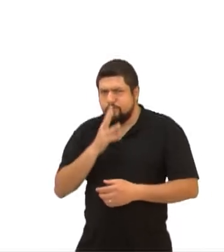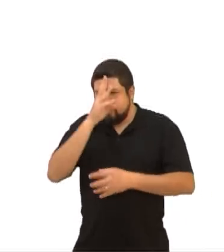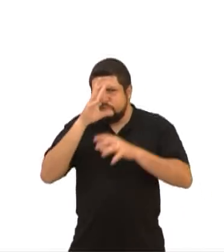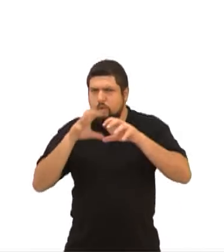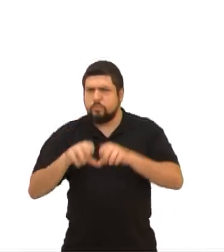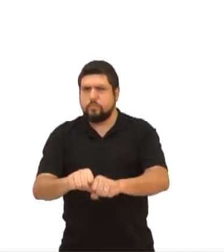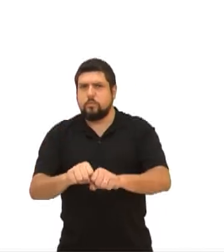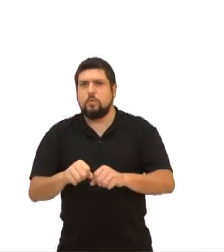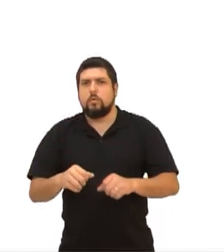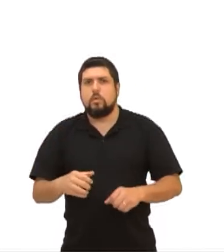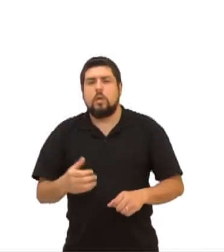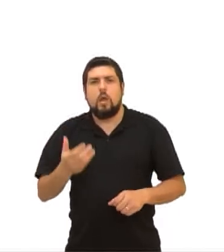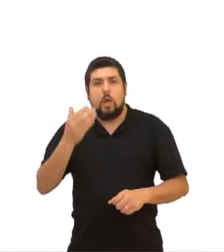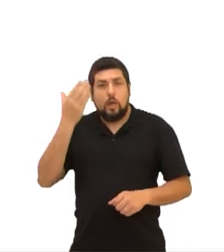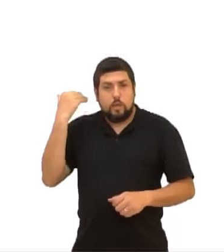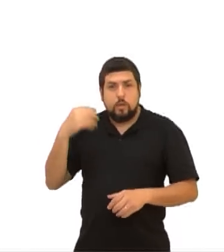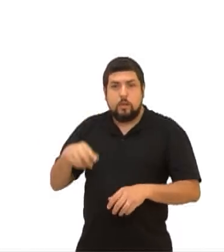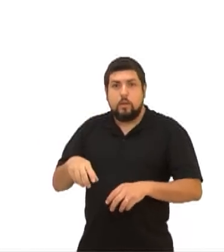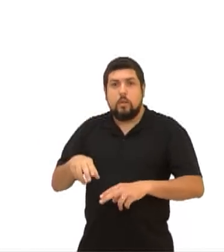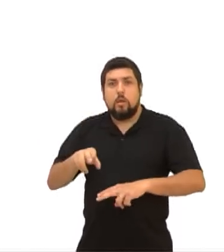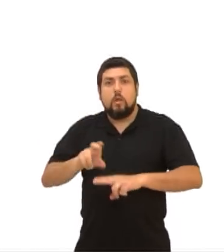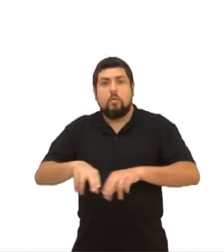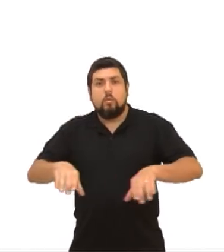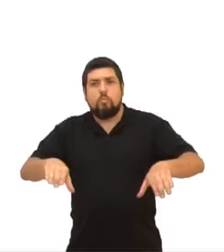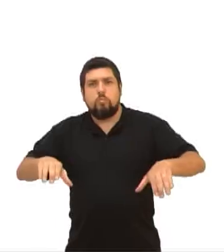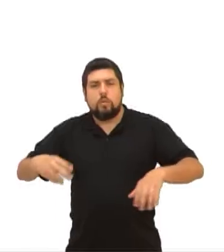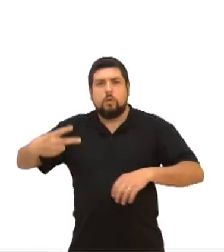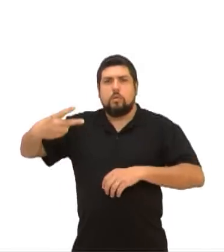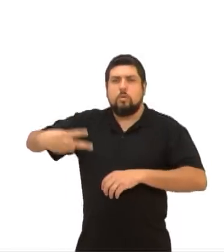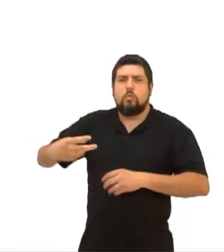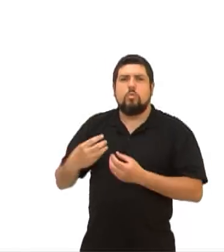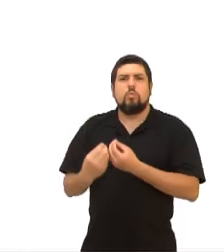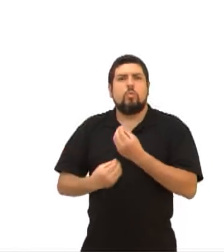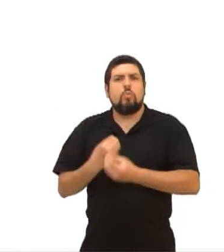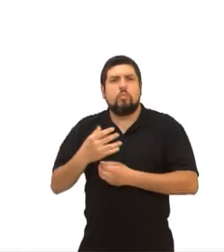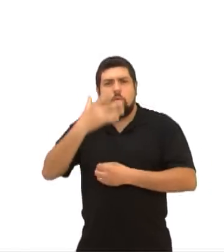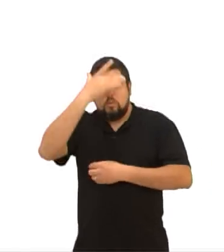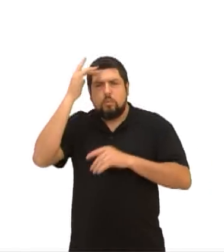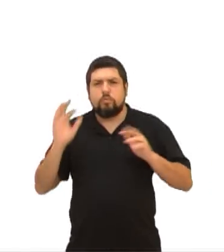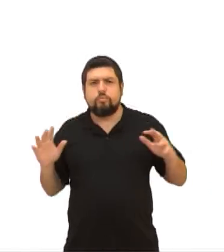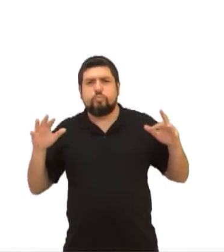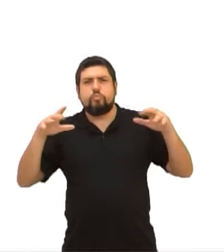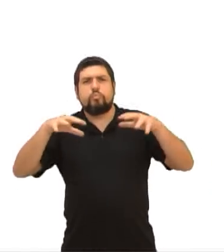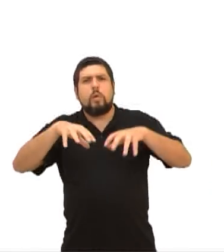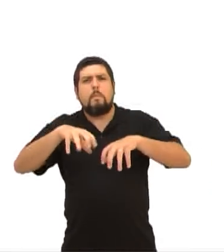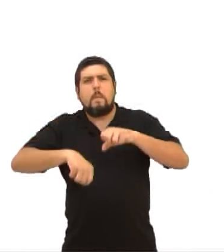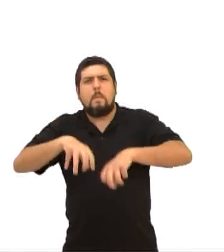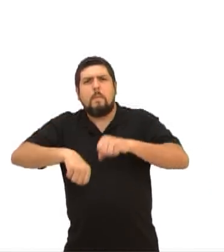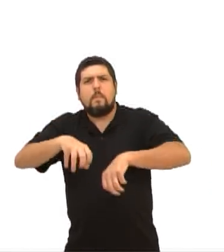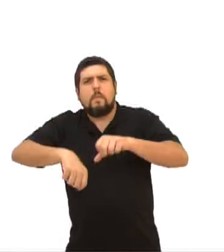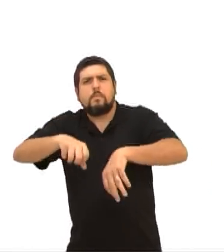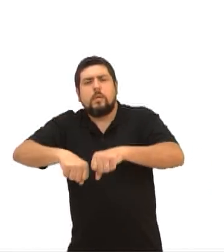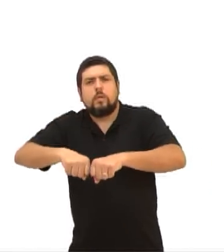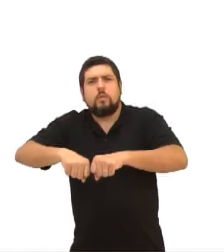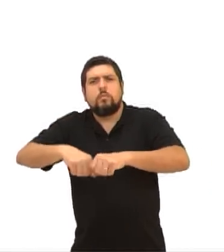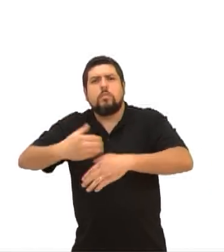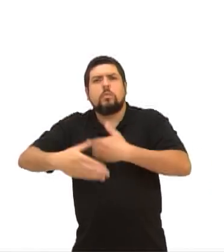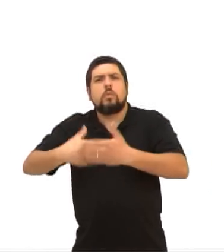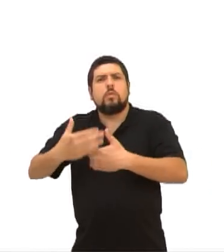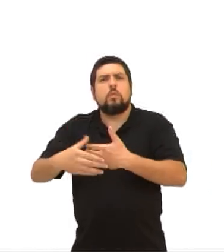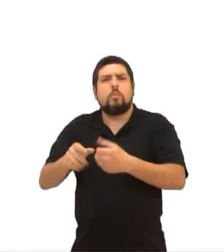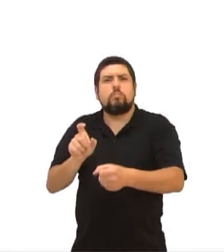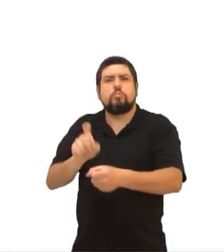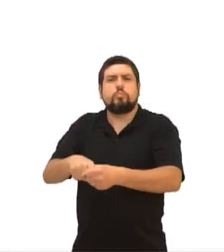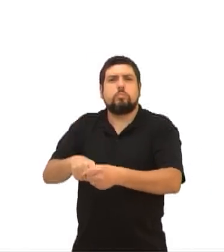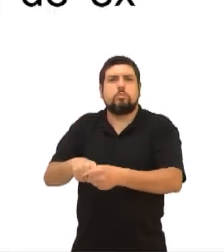comum no período do Segundo Reinado no Brasil. As pessoas ocuparem a terra e, devido à ocupação, elas passavam a ter a